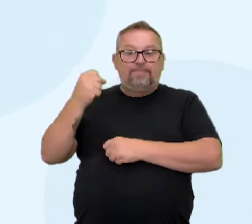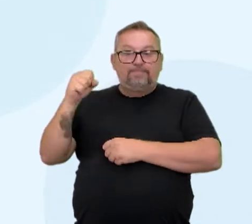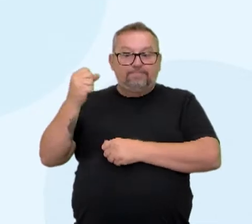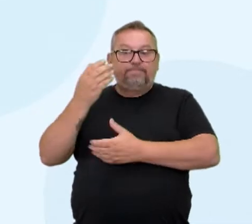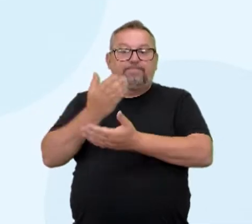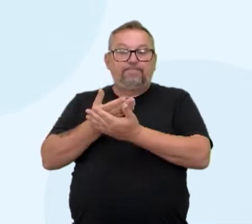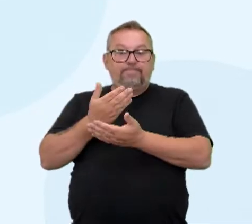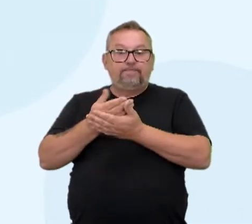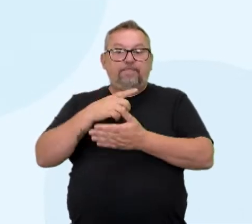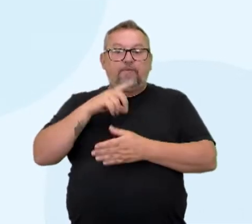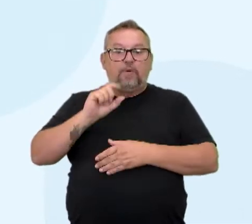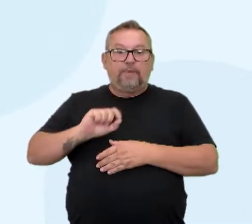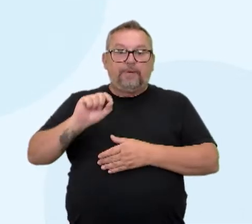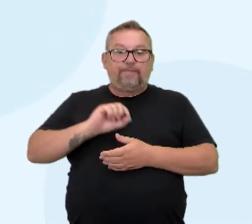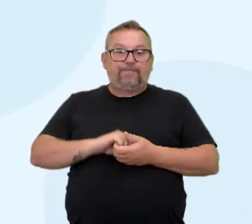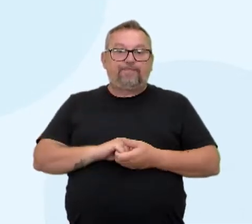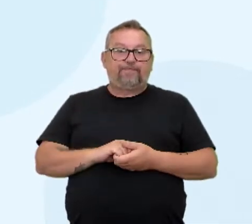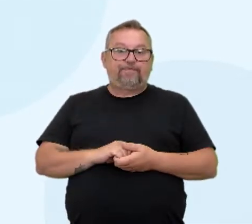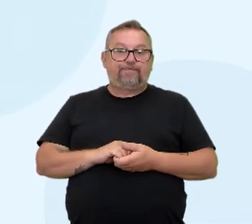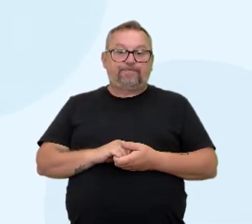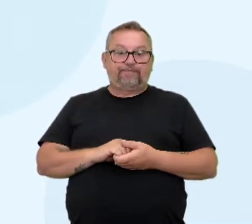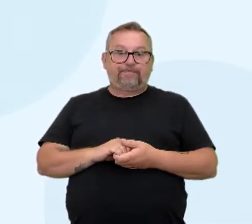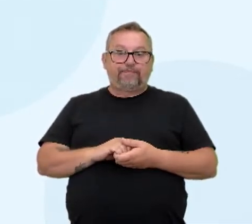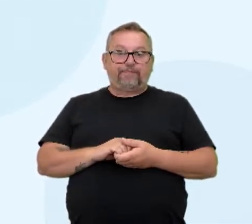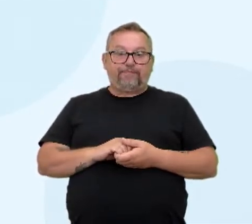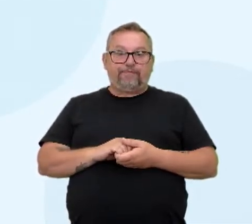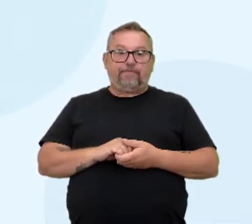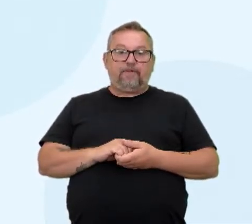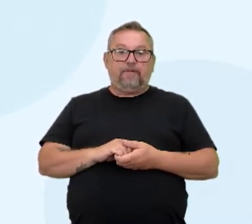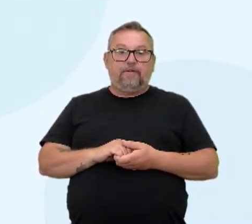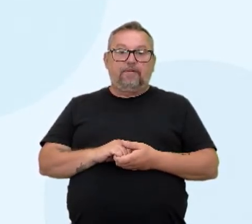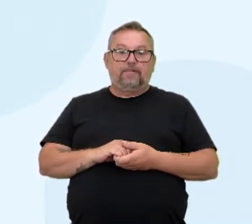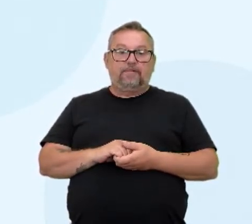Então, nós estamos aqui, ó, na atividade